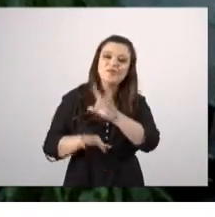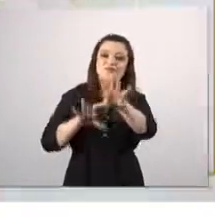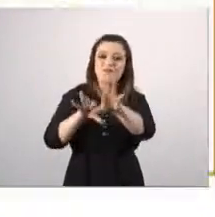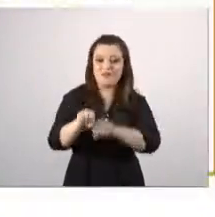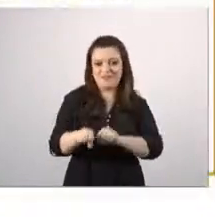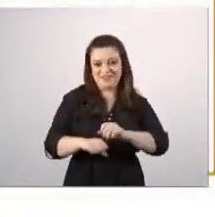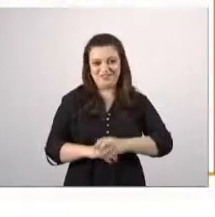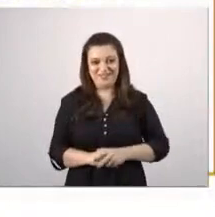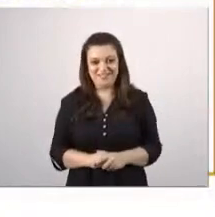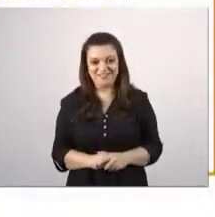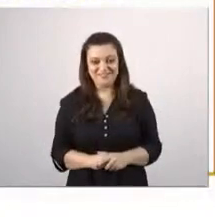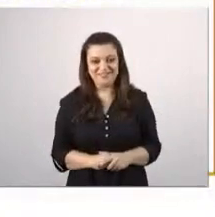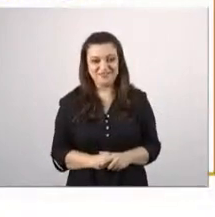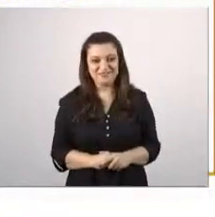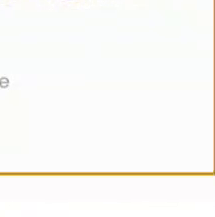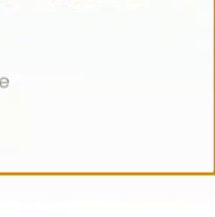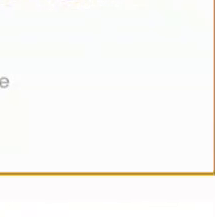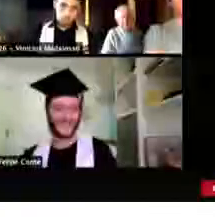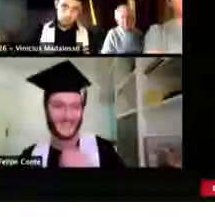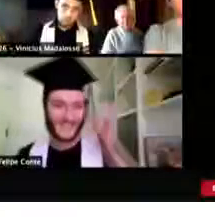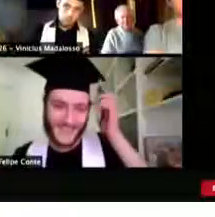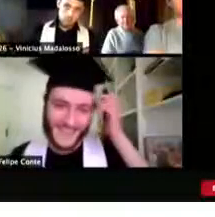formatura.